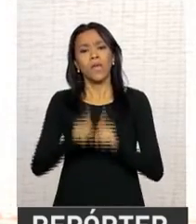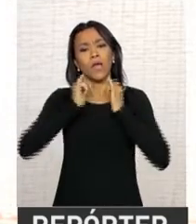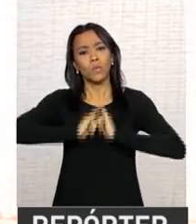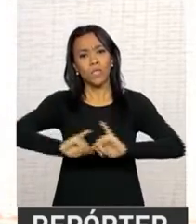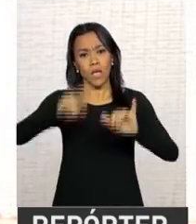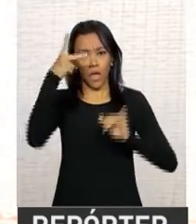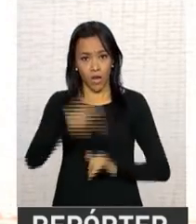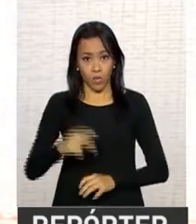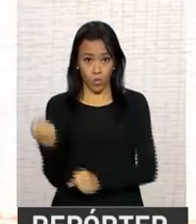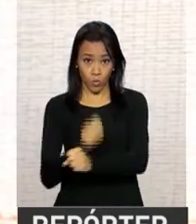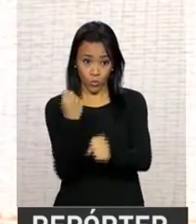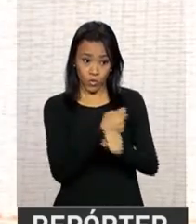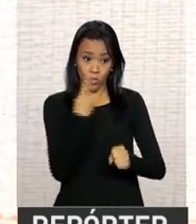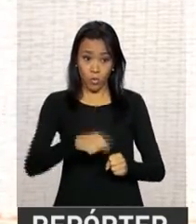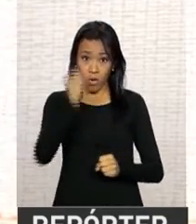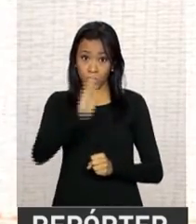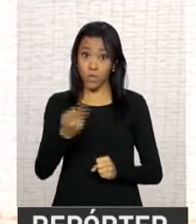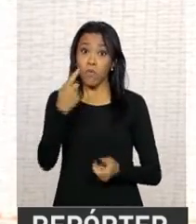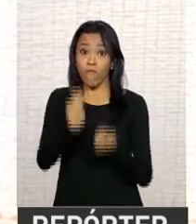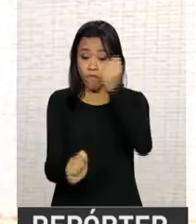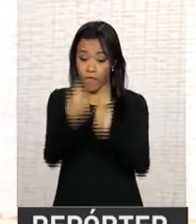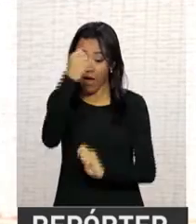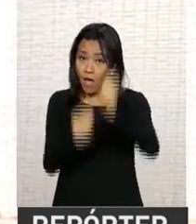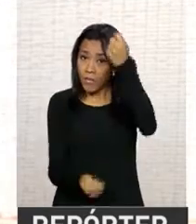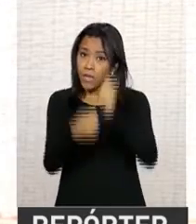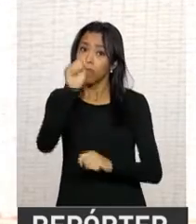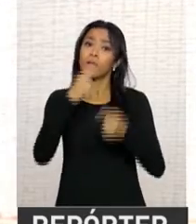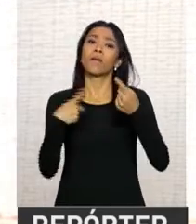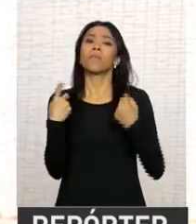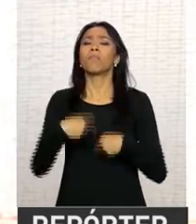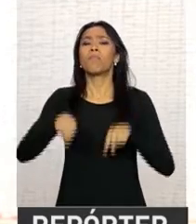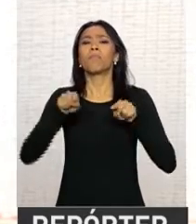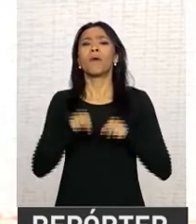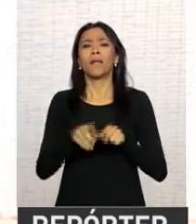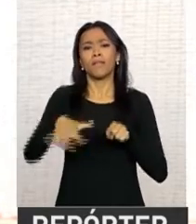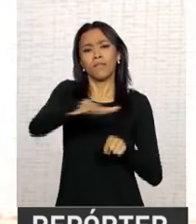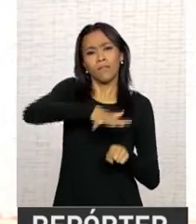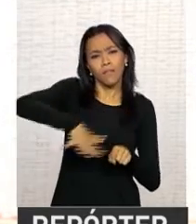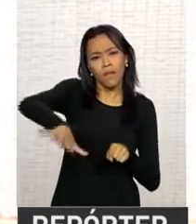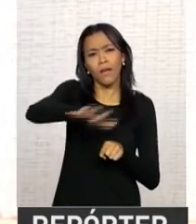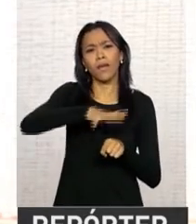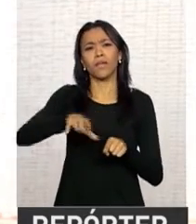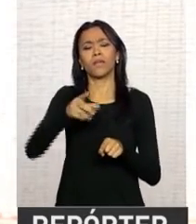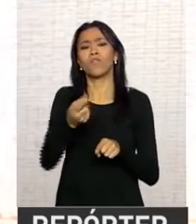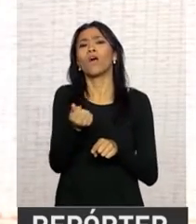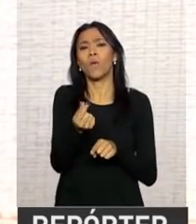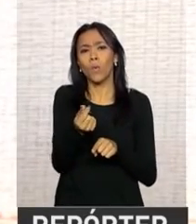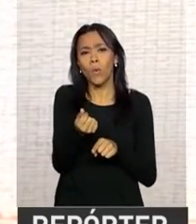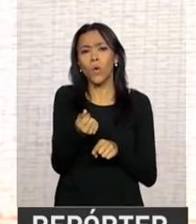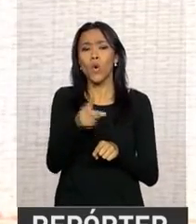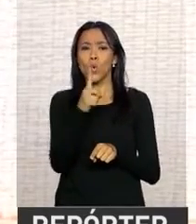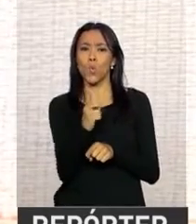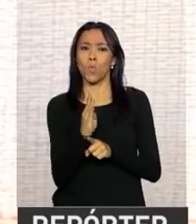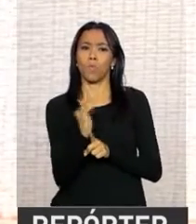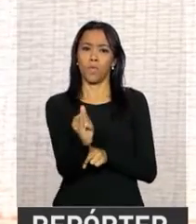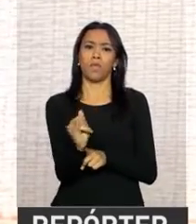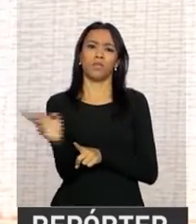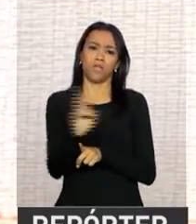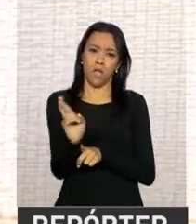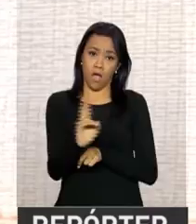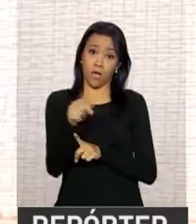no brasil de uma fábrica para síntese de ingredientes ativos de agrotóxicos no valor de 1 bilhão de reais